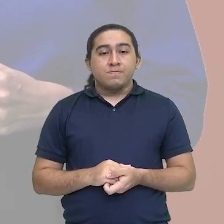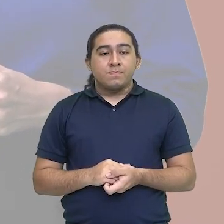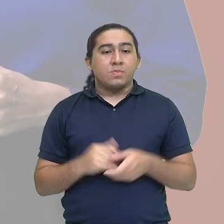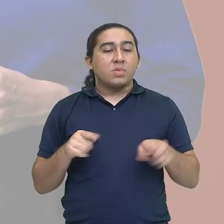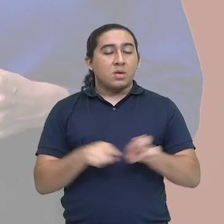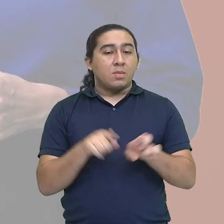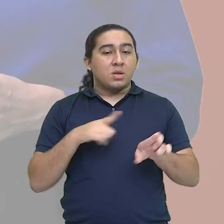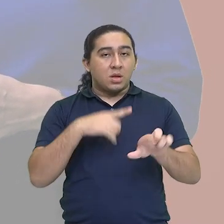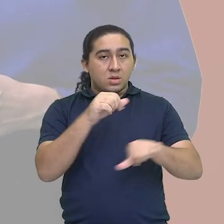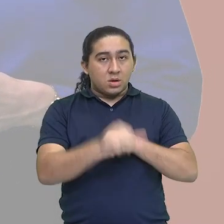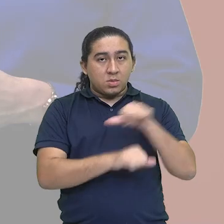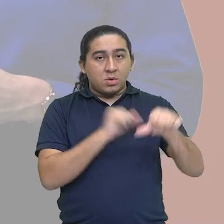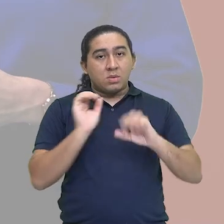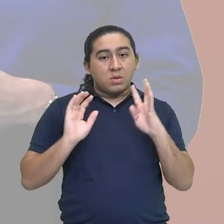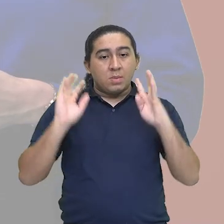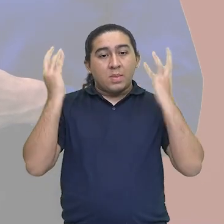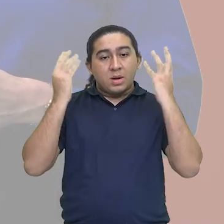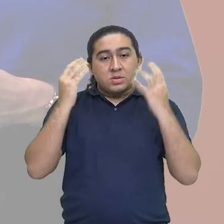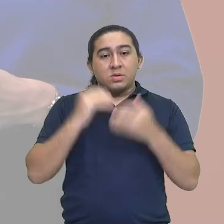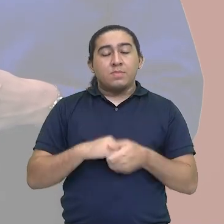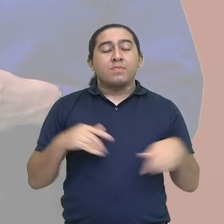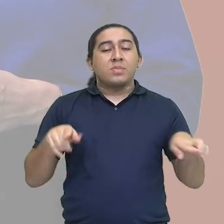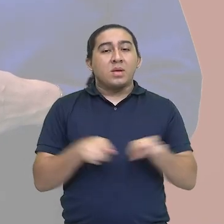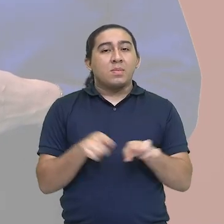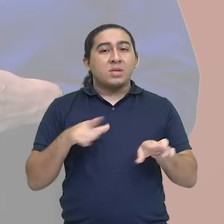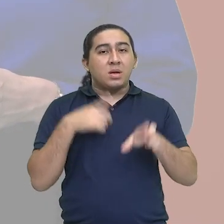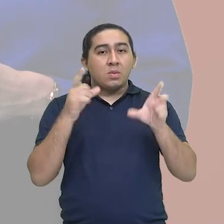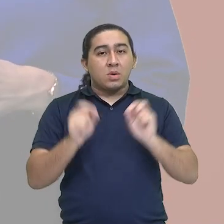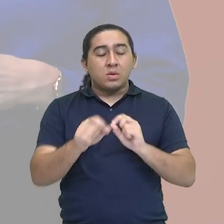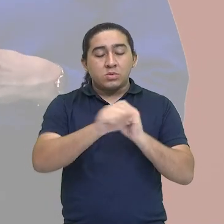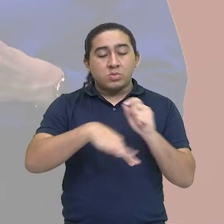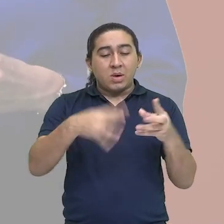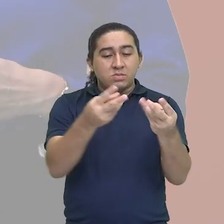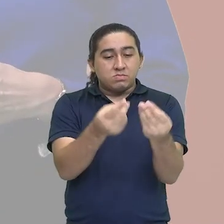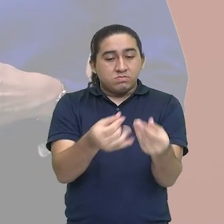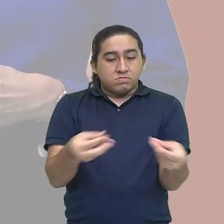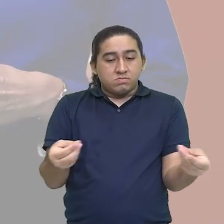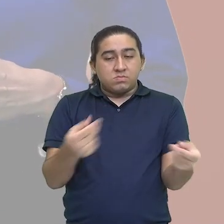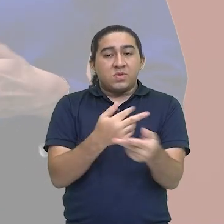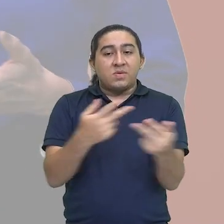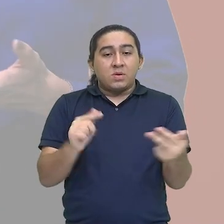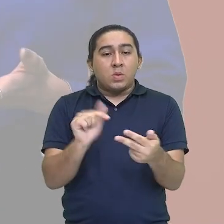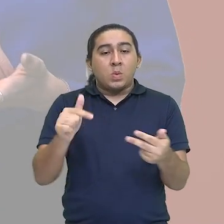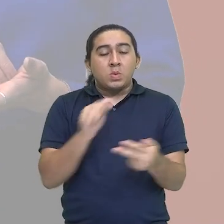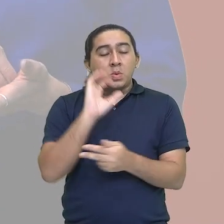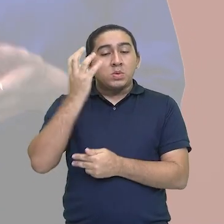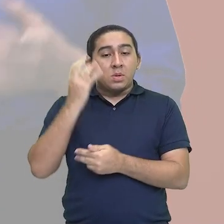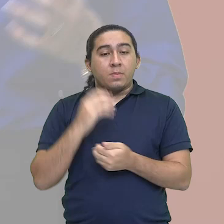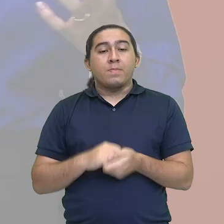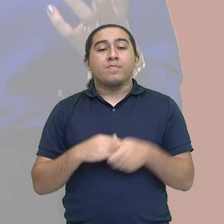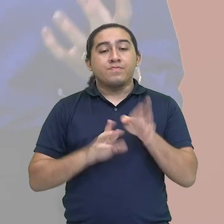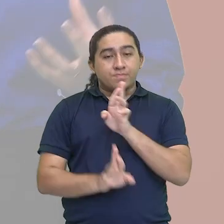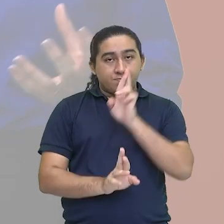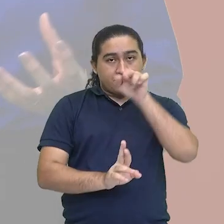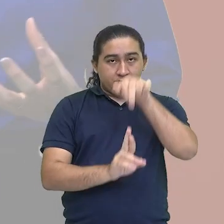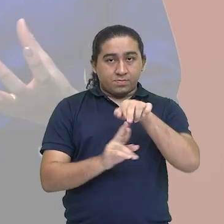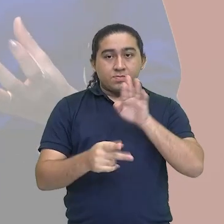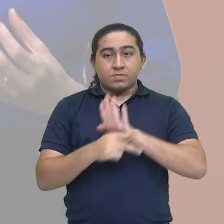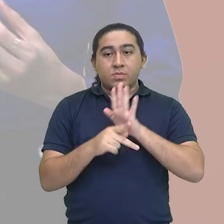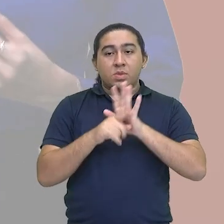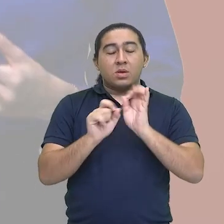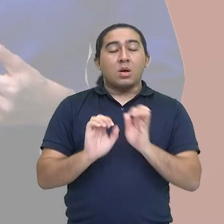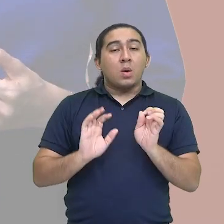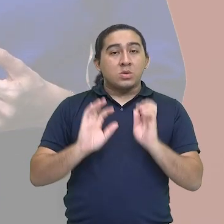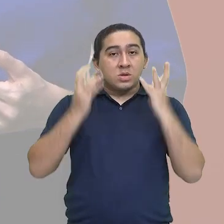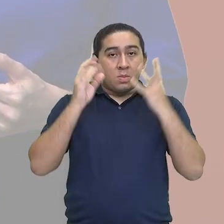as mudanças climáticas, a questão da degradação ambiental, entre outros fenômenos relacionados aí a